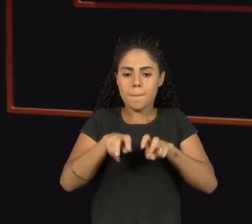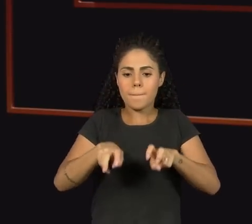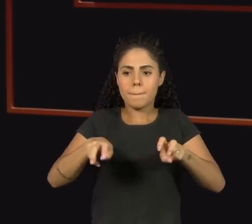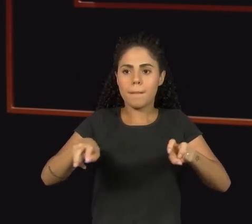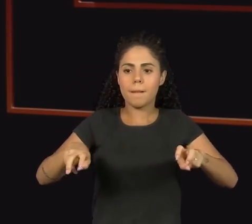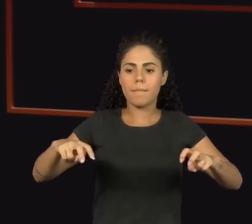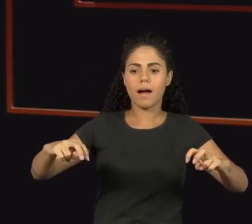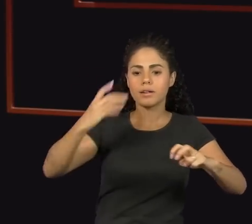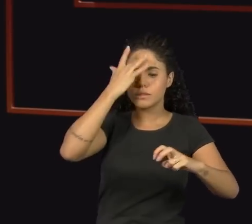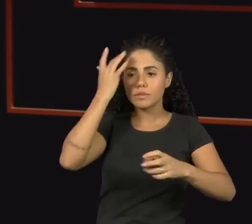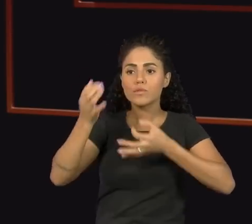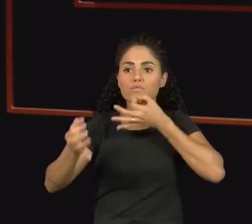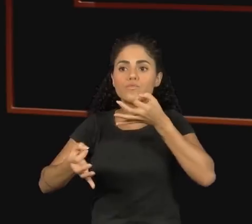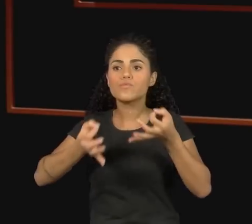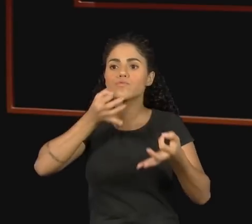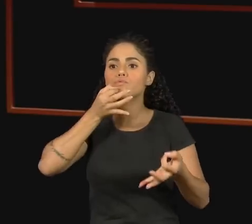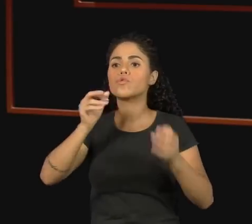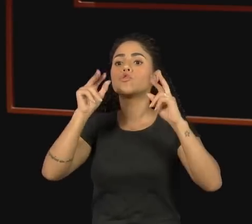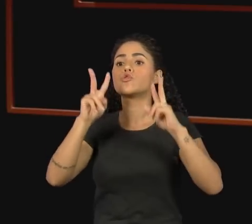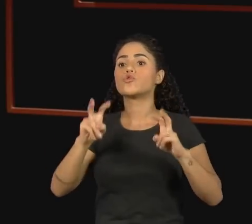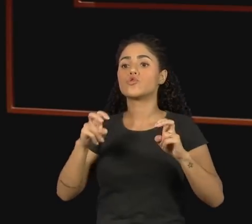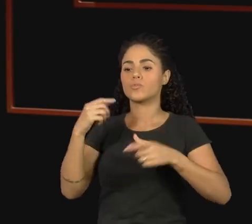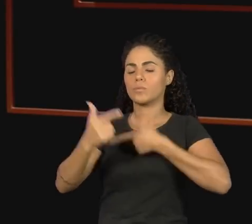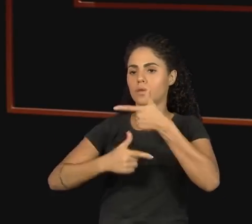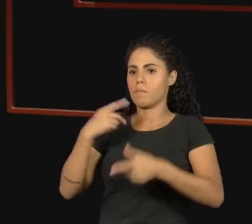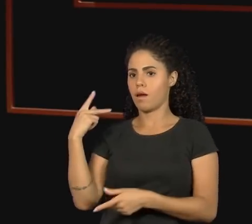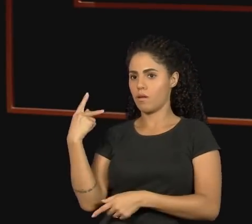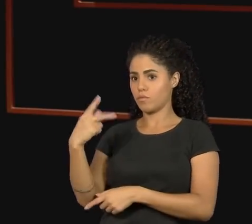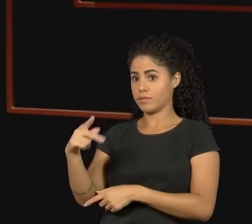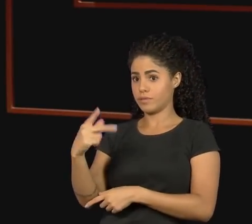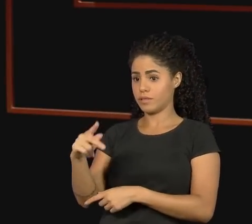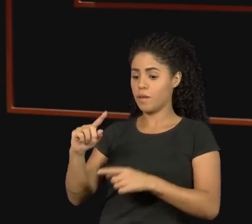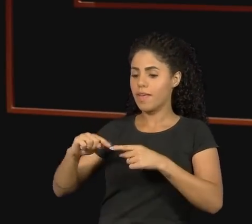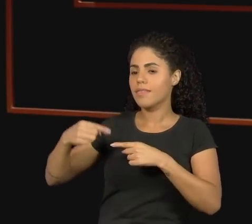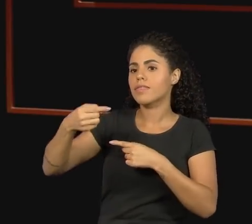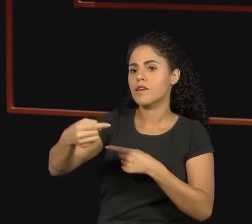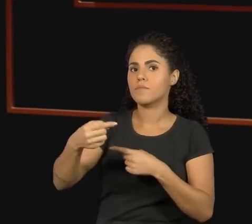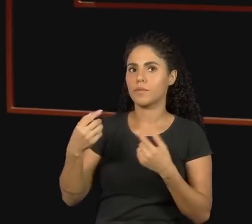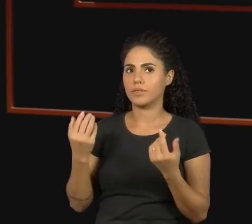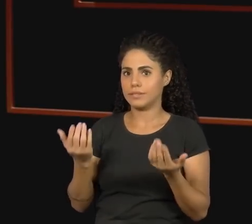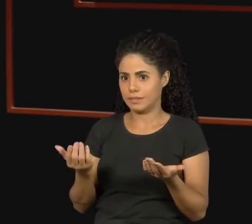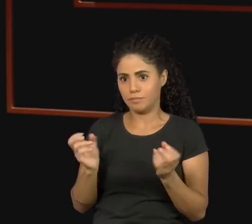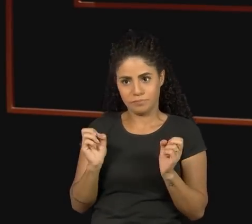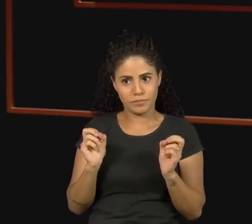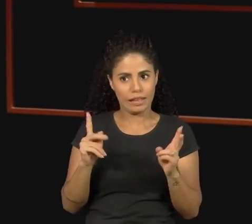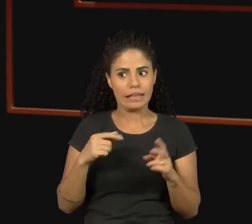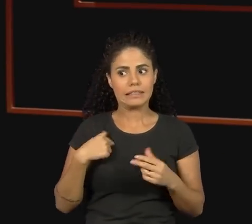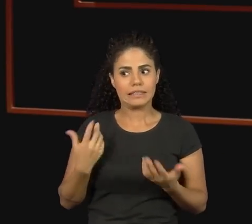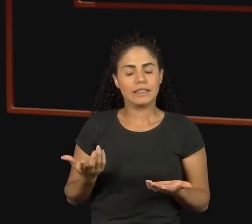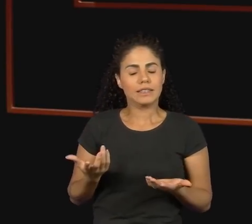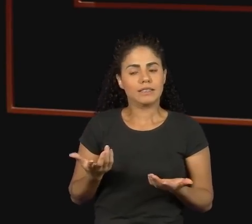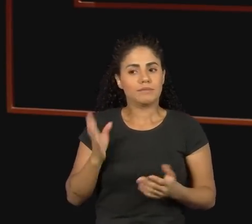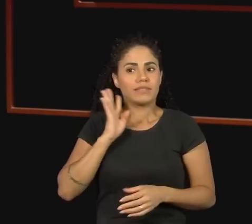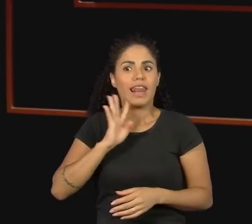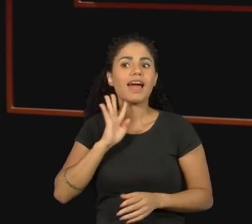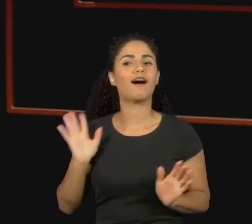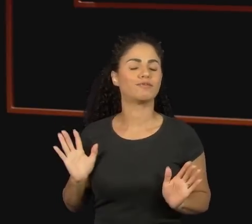e os debatedores, os críticos vão falar sobre o seu trabalho, em seguida ao trabalho, né? É bem legal.